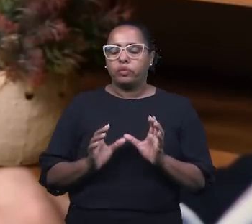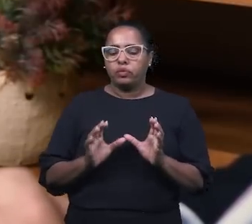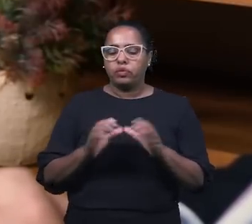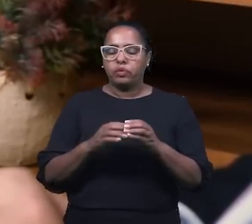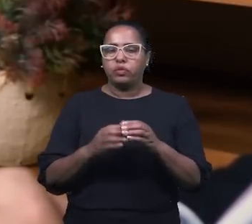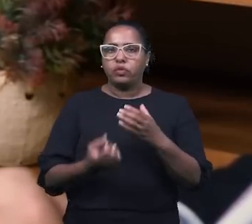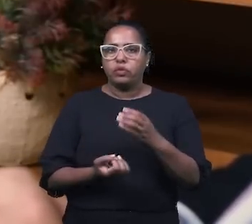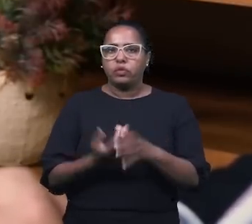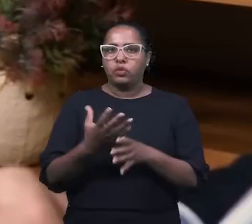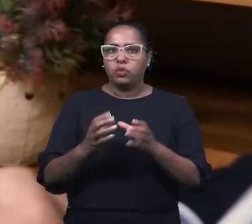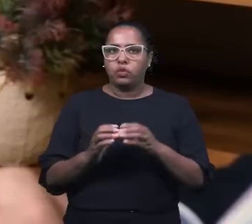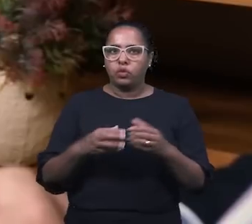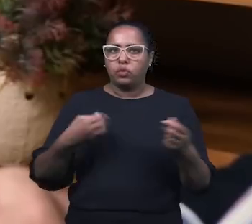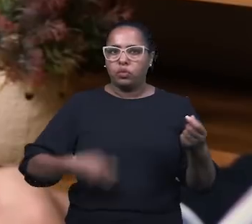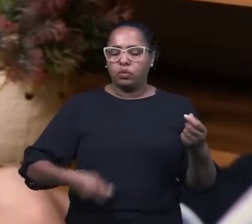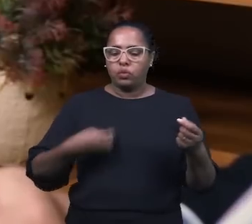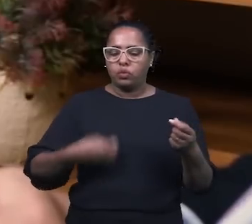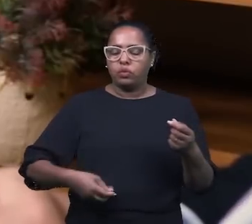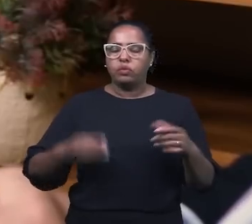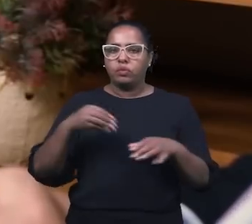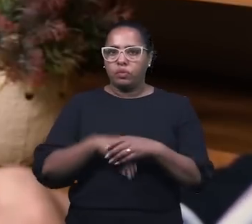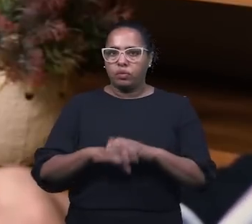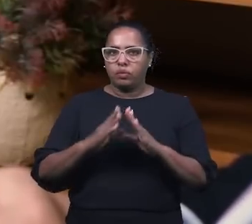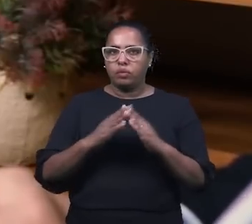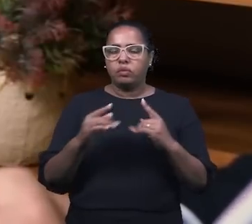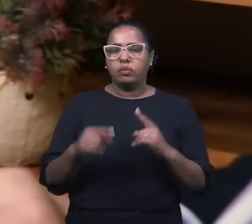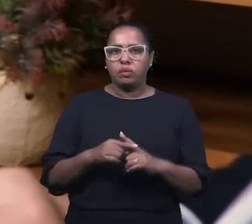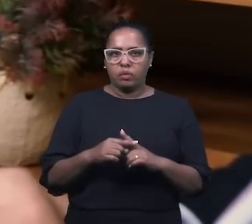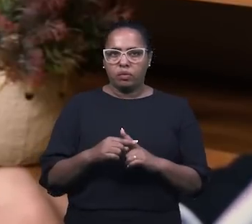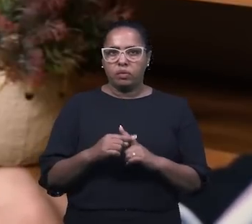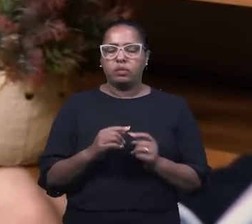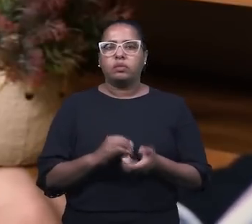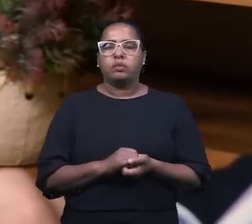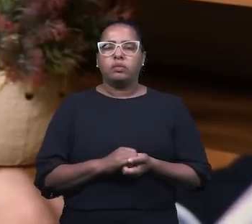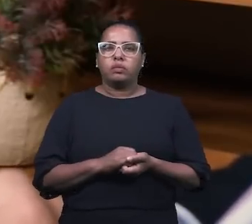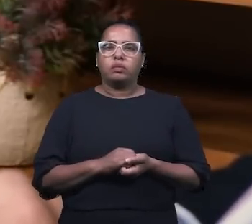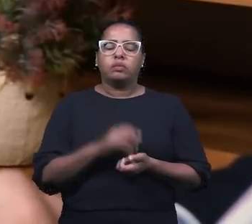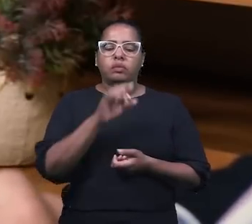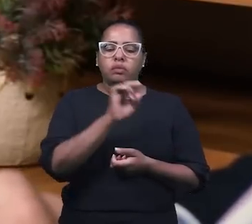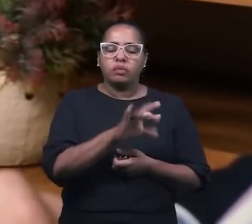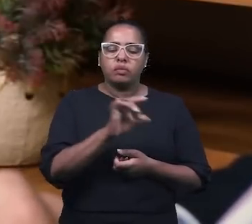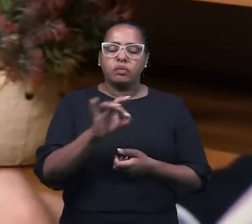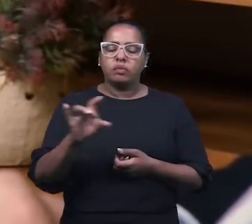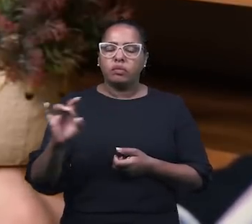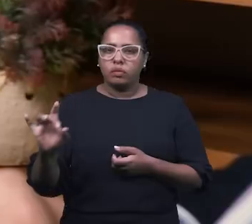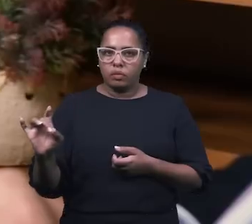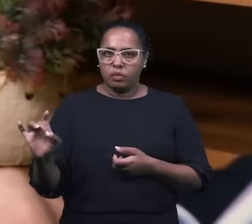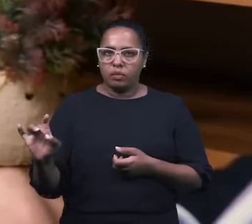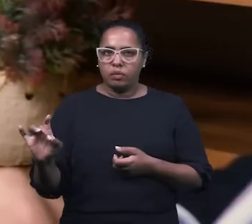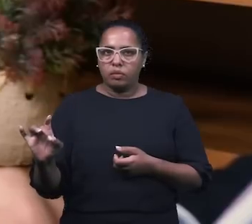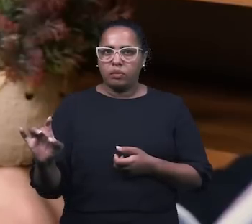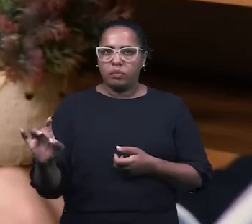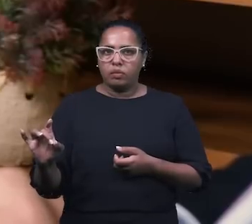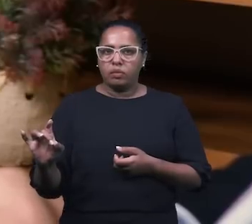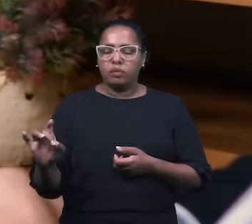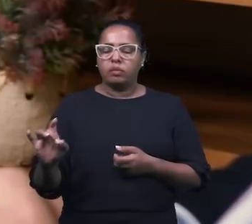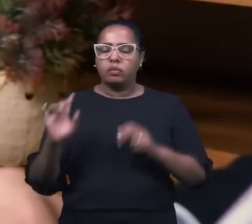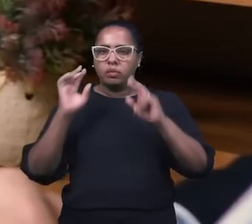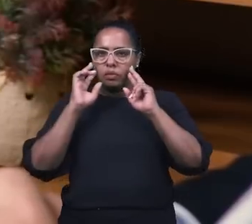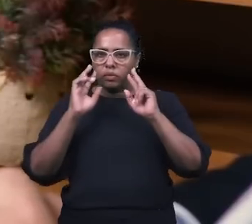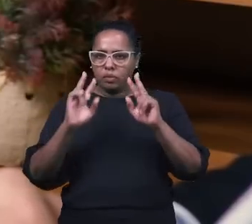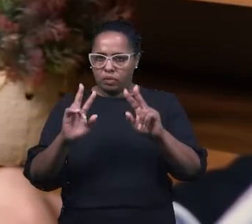formar instrumentistas para tocar na igreja. E cada um, aqueles que